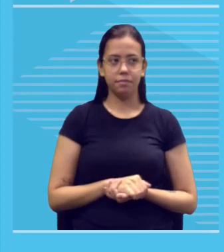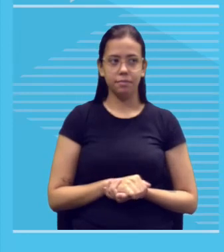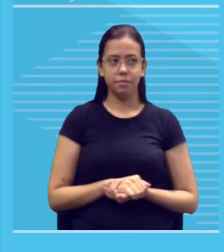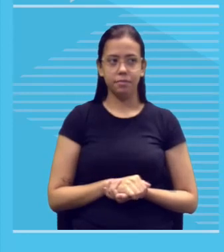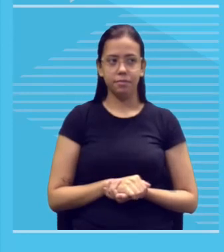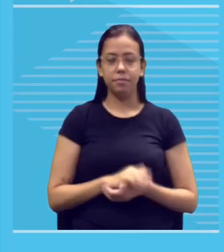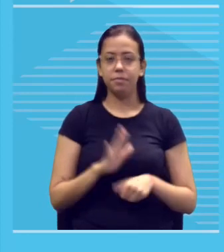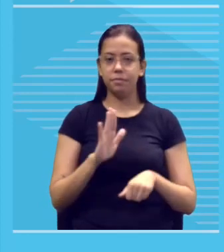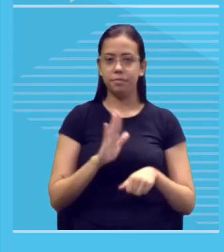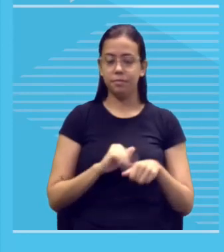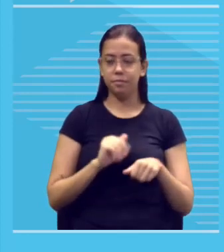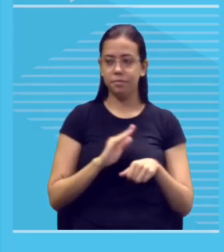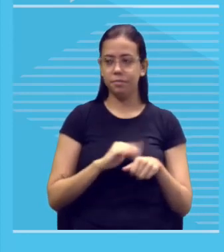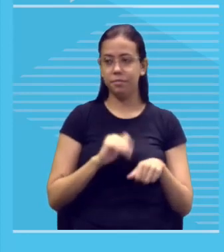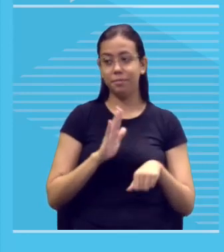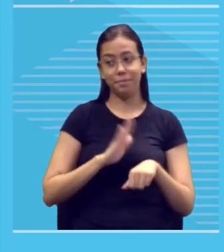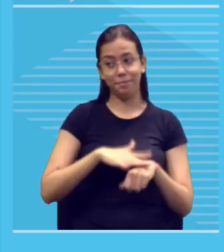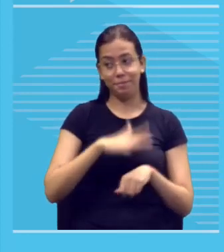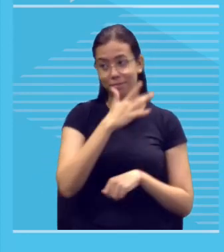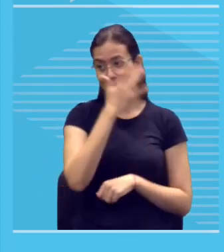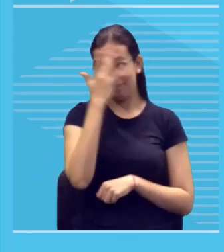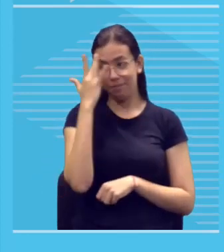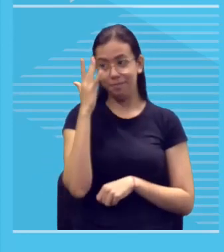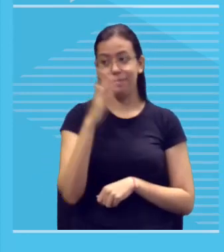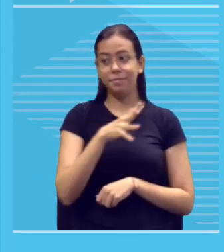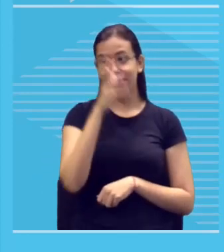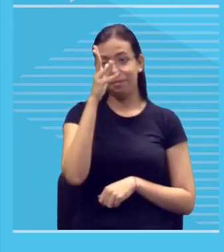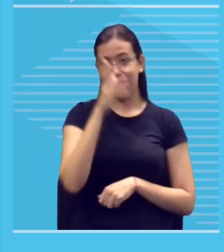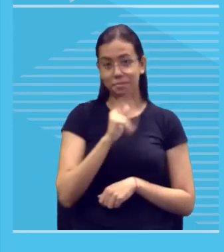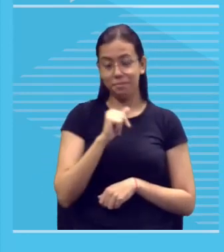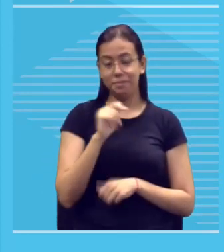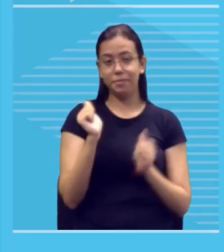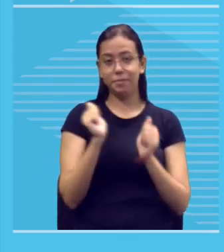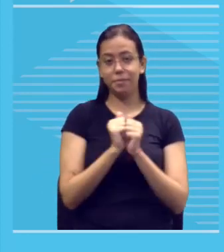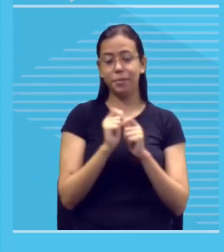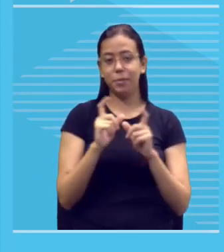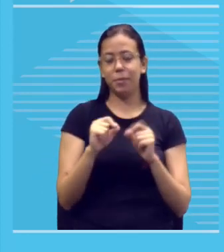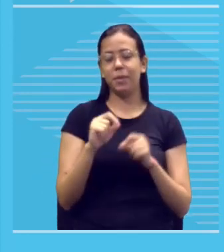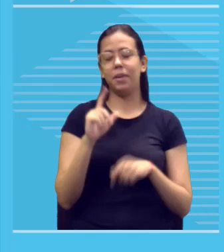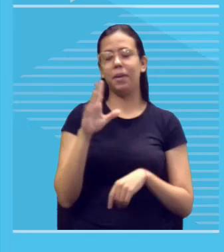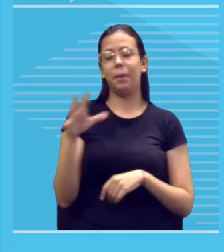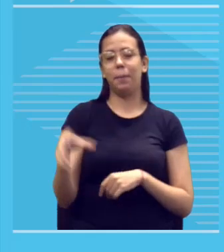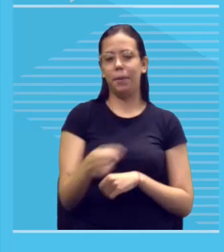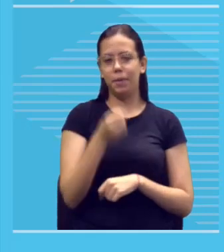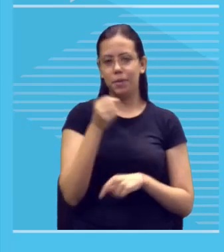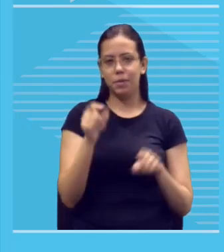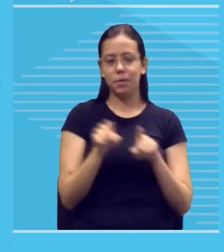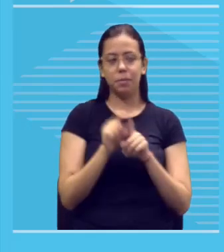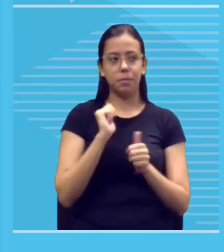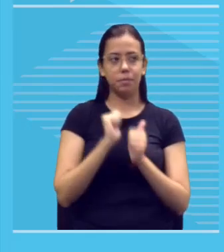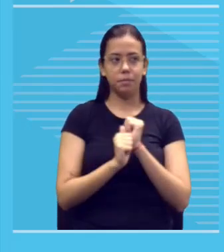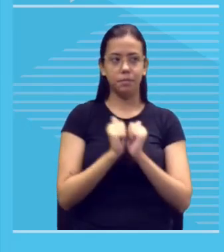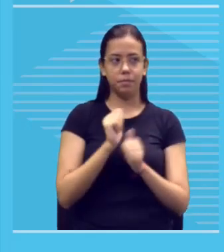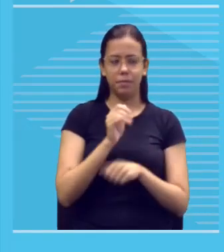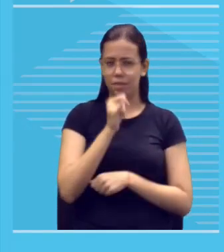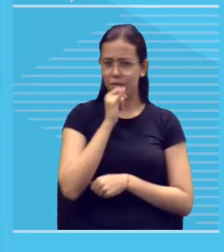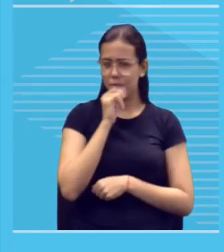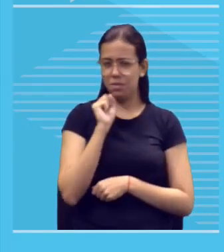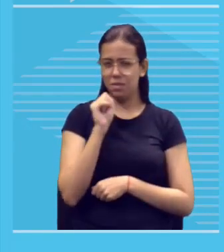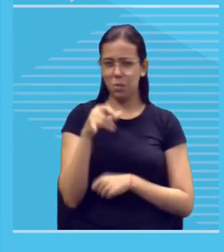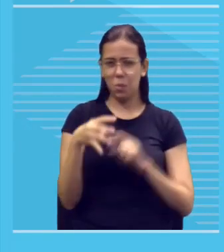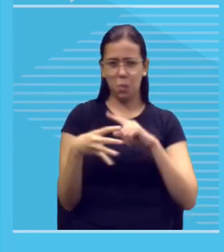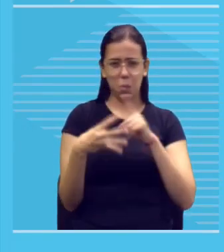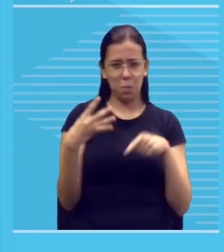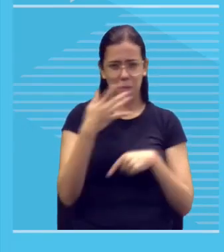não pode então chama mais gente o que que acompanha o frango desossado aí macaxeira arroz e tals Olha se for quatro pessoas